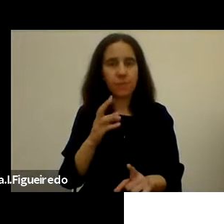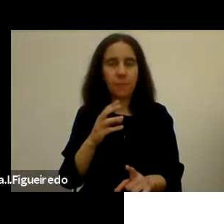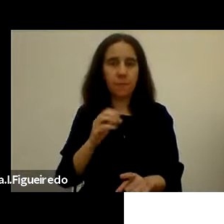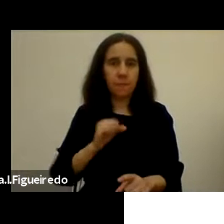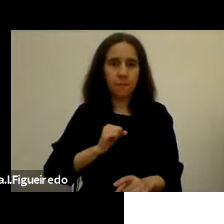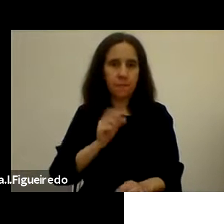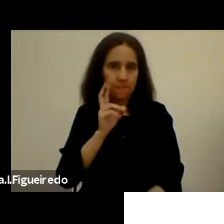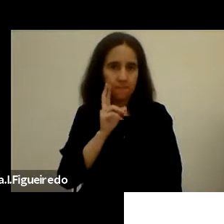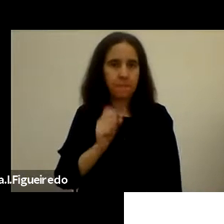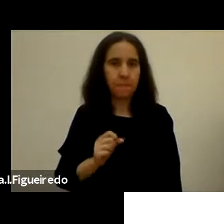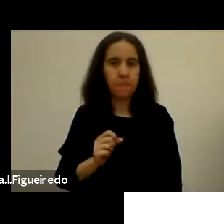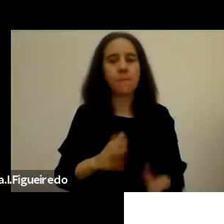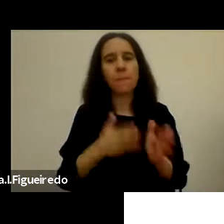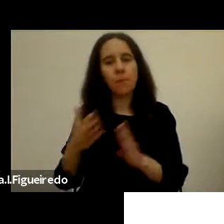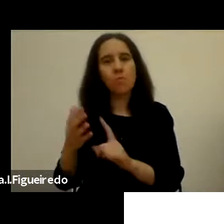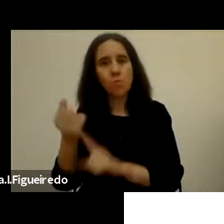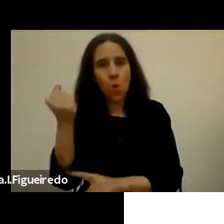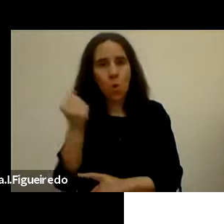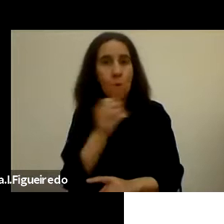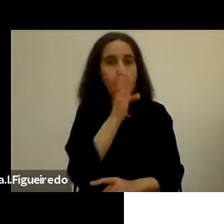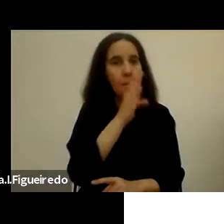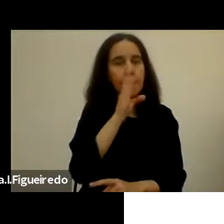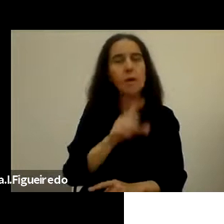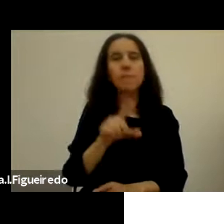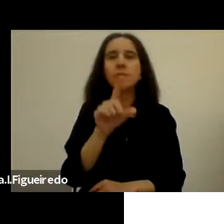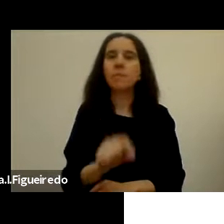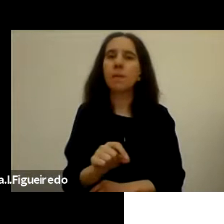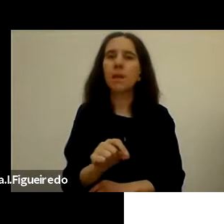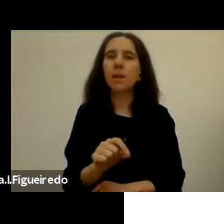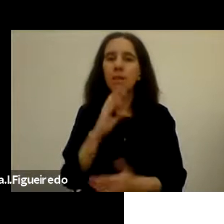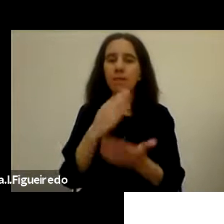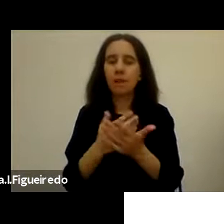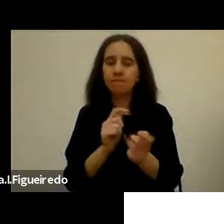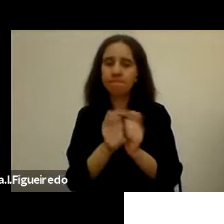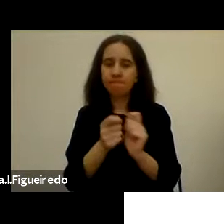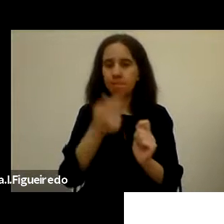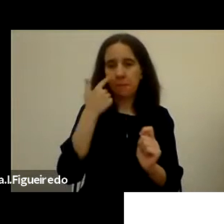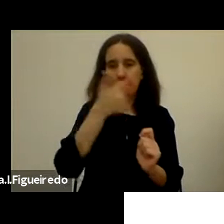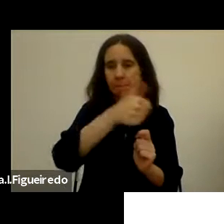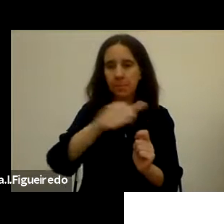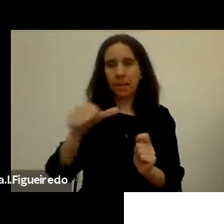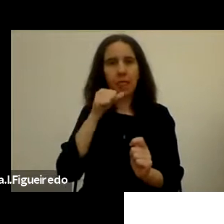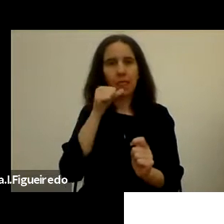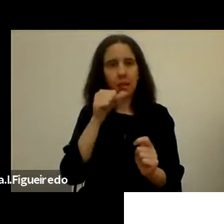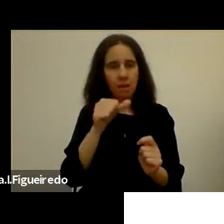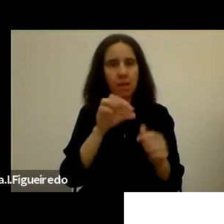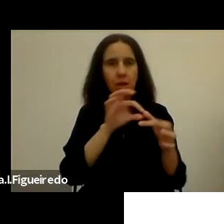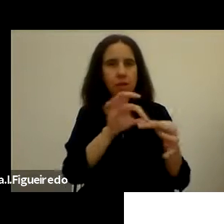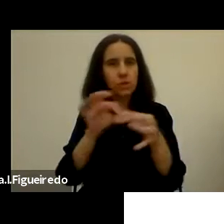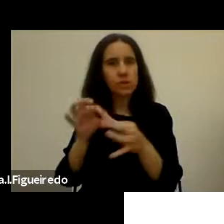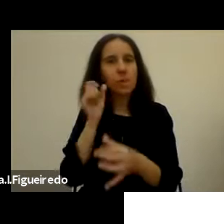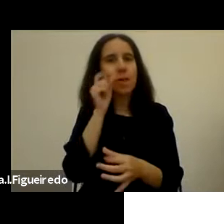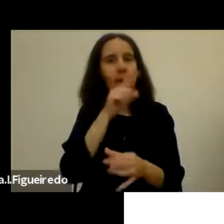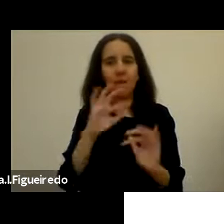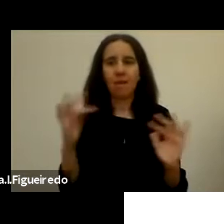alcançáveis, concretos, mas que também sejam aferíveis e possam ser definidos sempre em articulação com aqueles que estão em